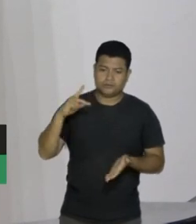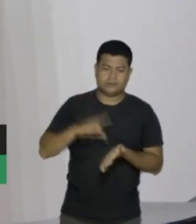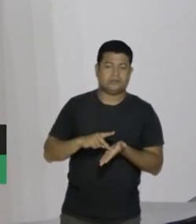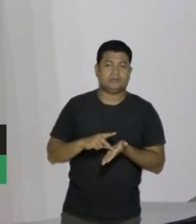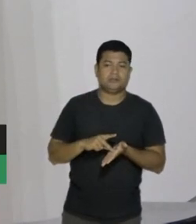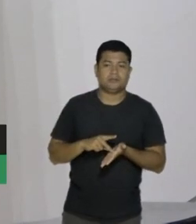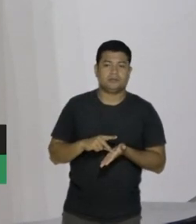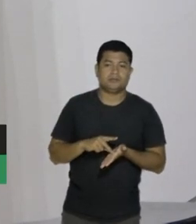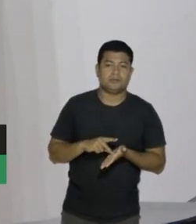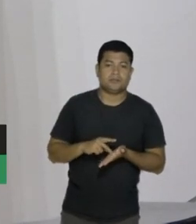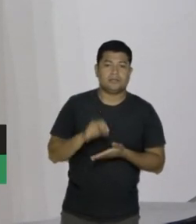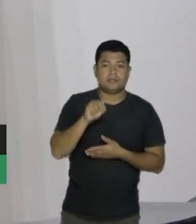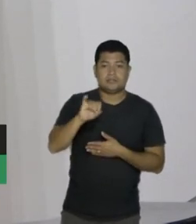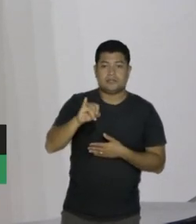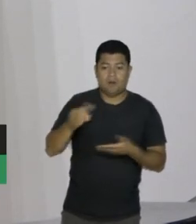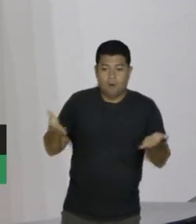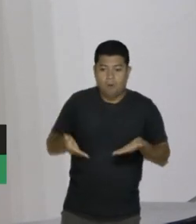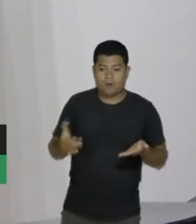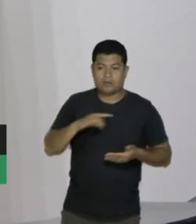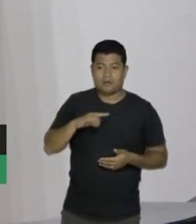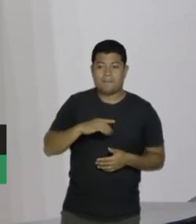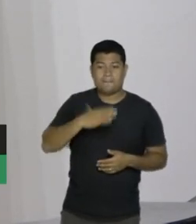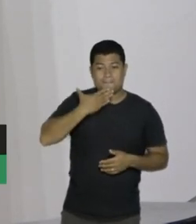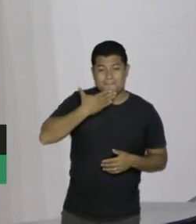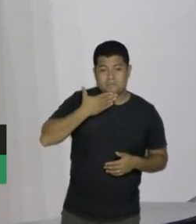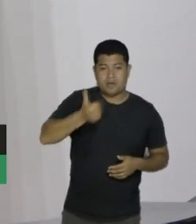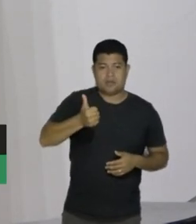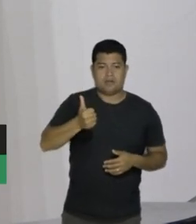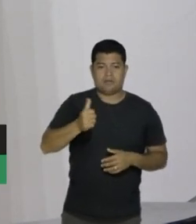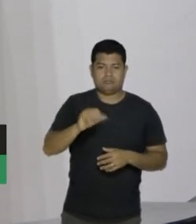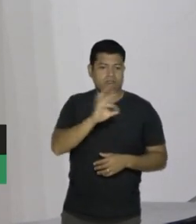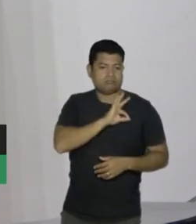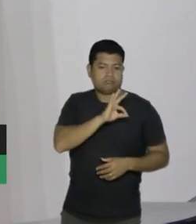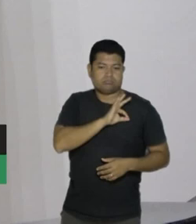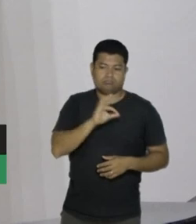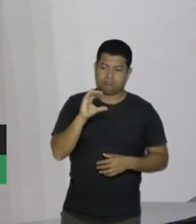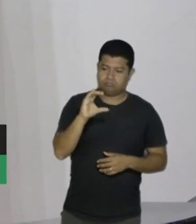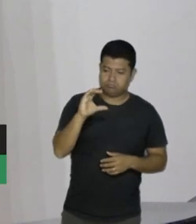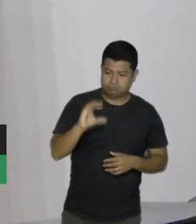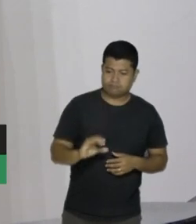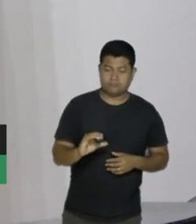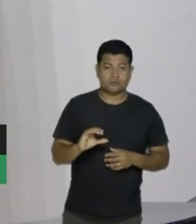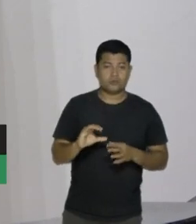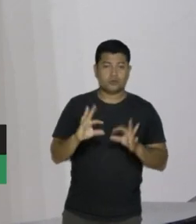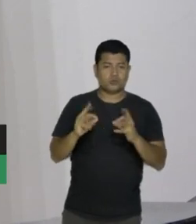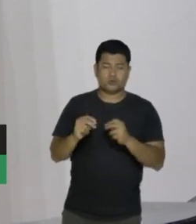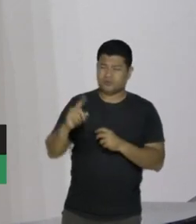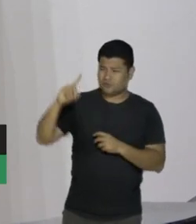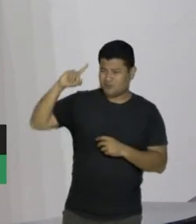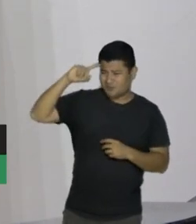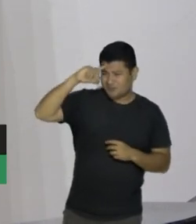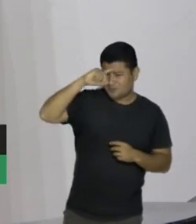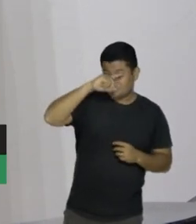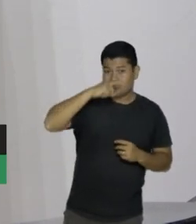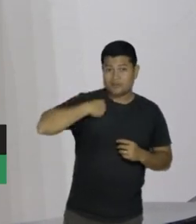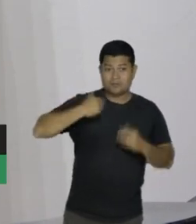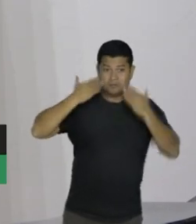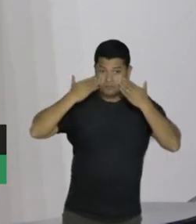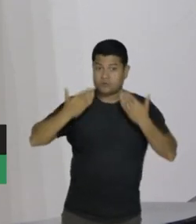temos a melhor Polícia Civil do Brasil Com todas essas dificuldades que citei aqui